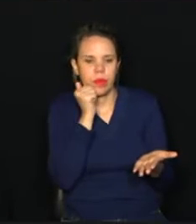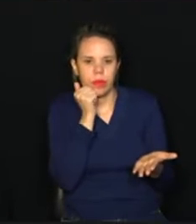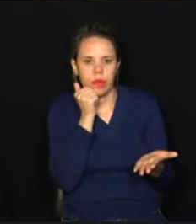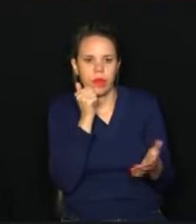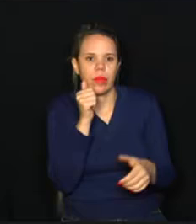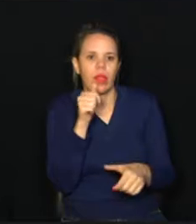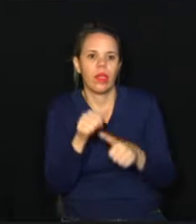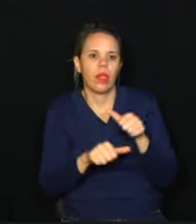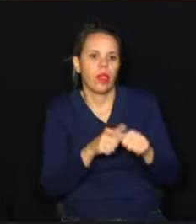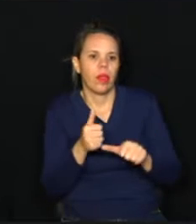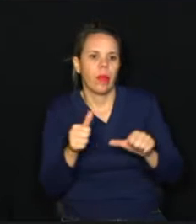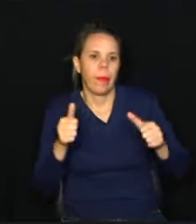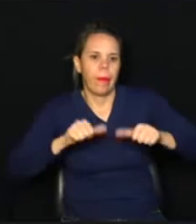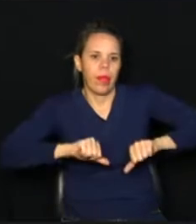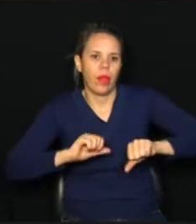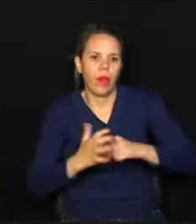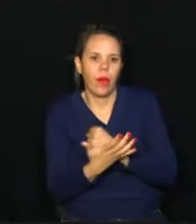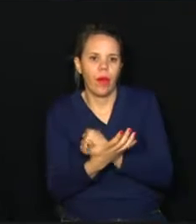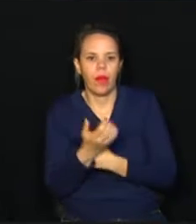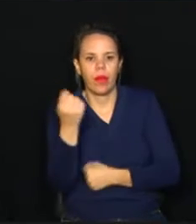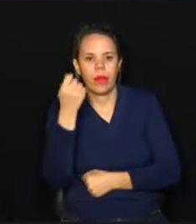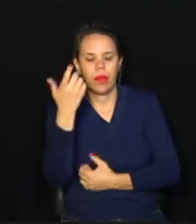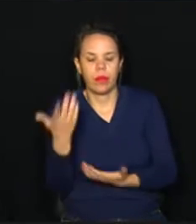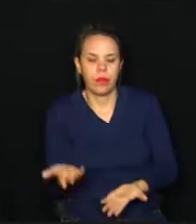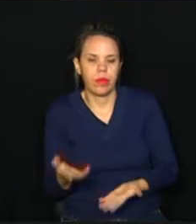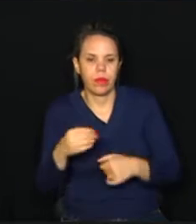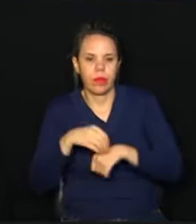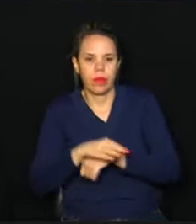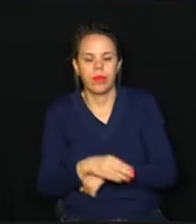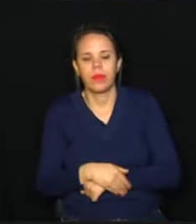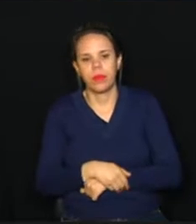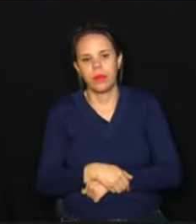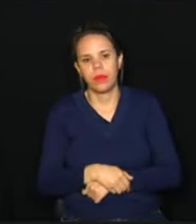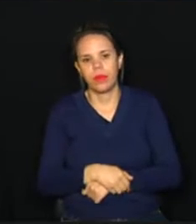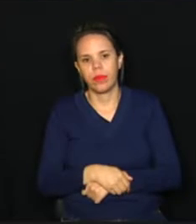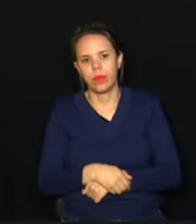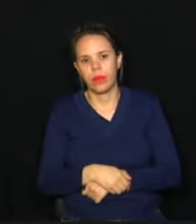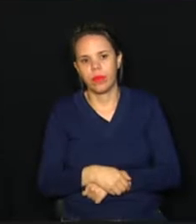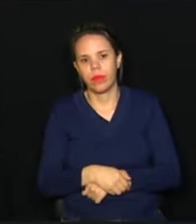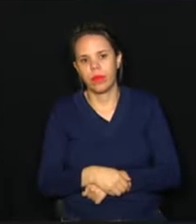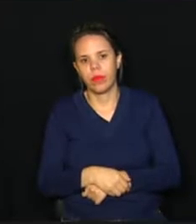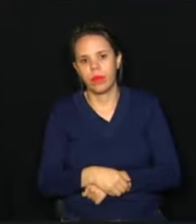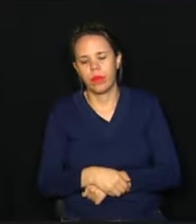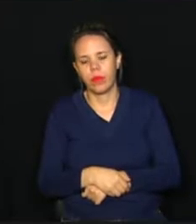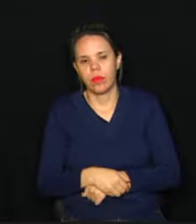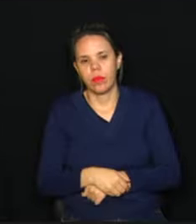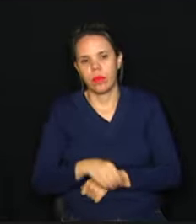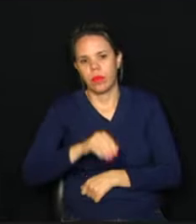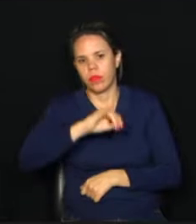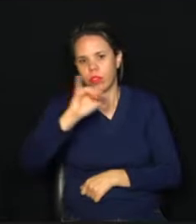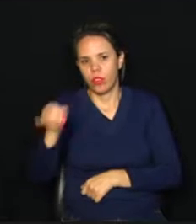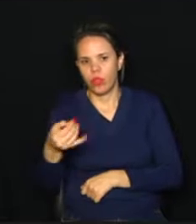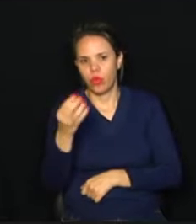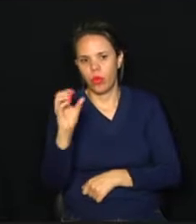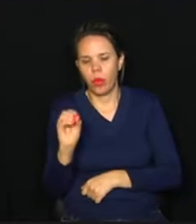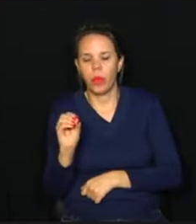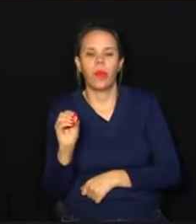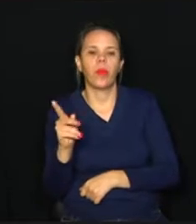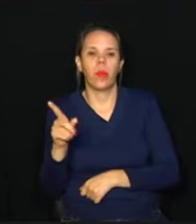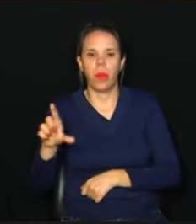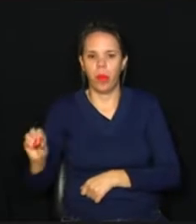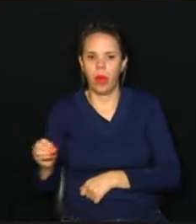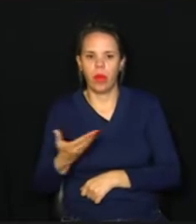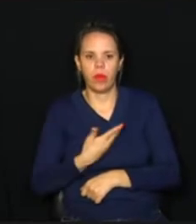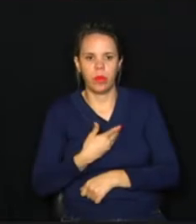pandemia ainda mais grave. Então, passo a palavra agora ao nosso querido amigo, presidente João